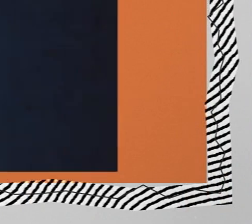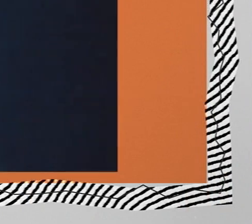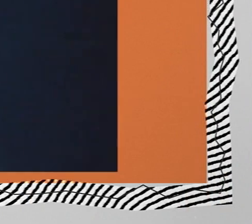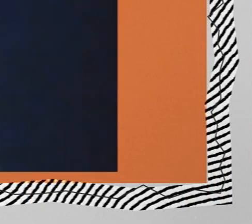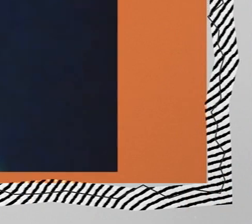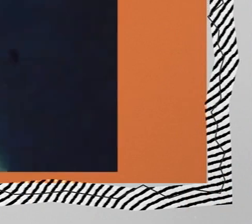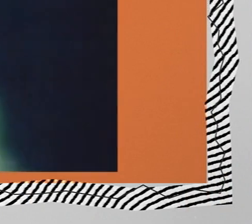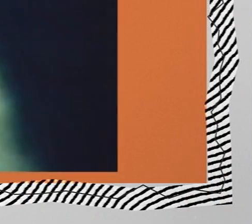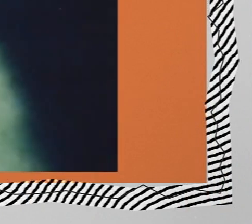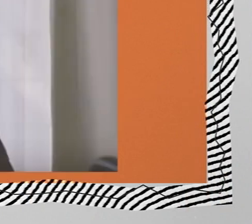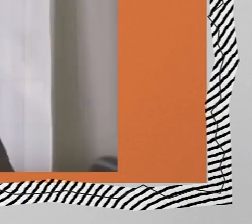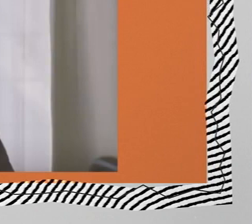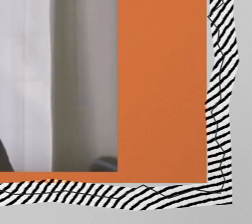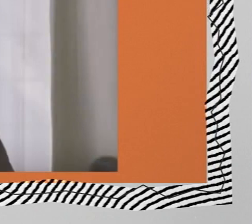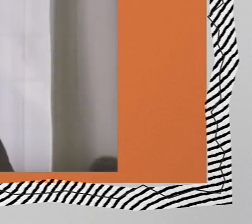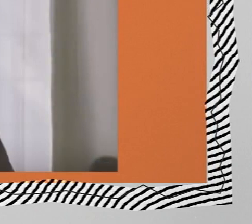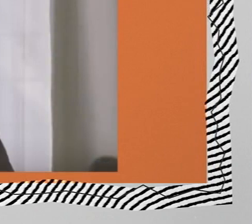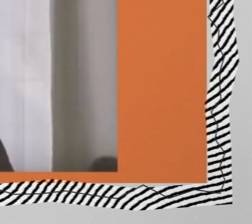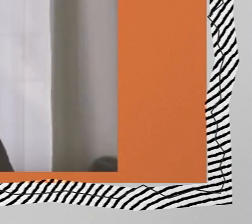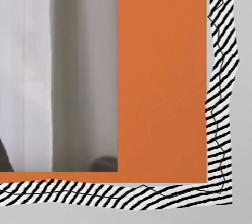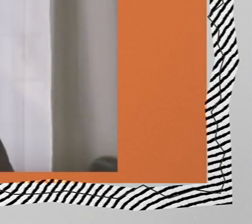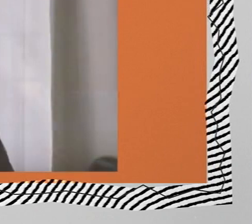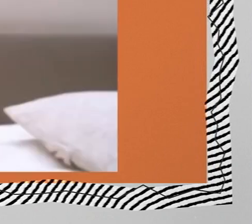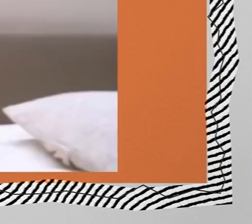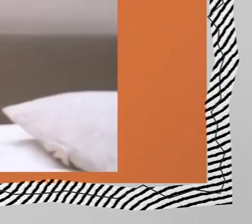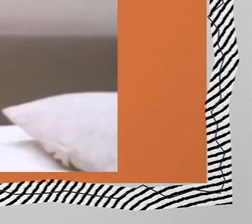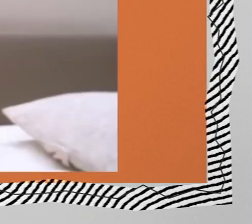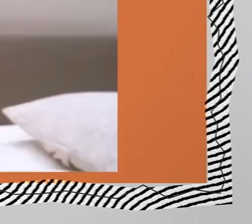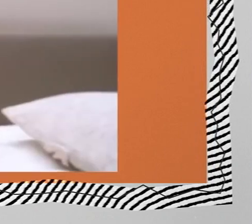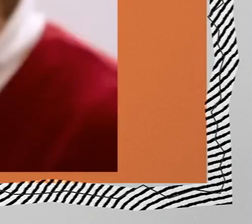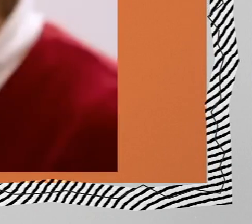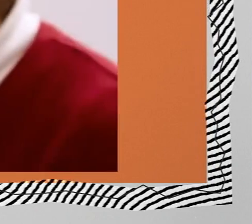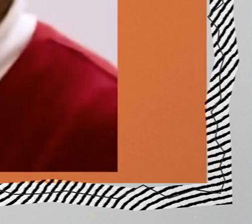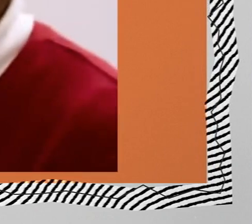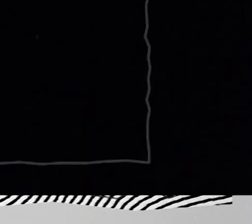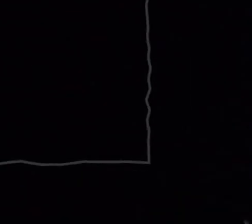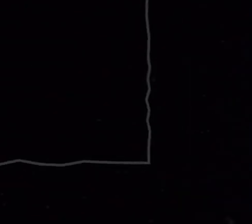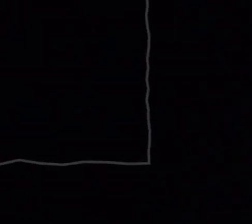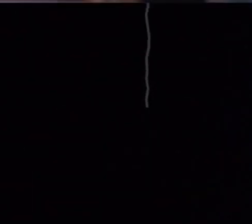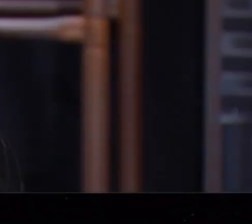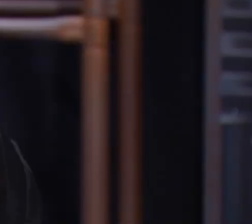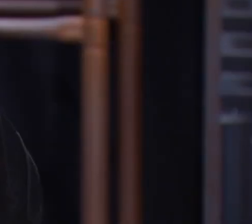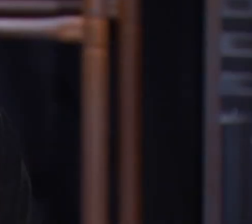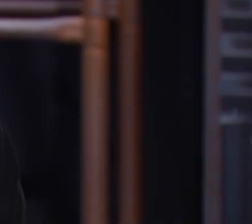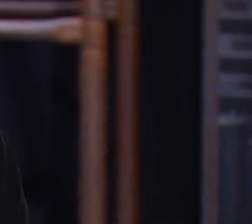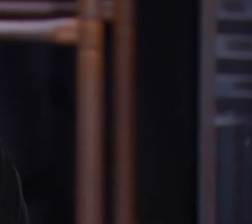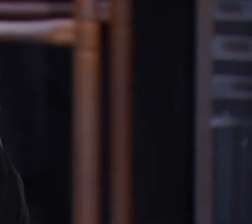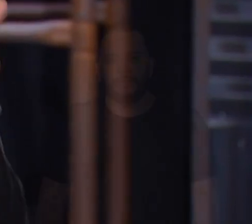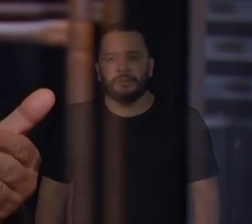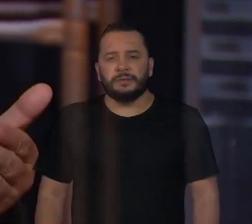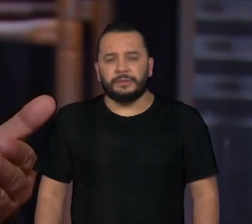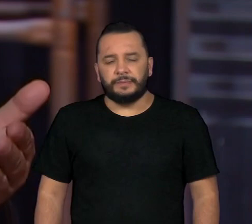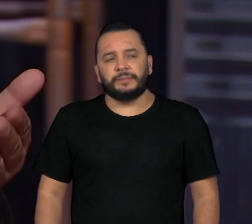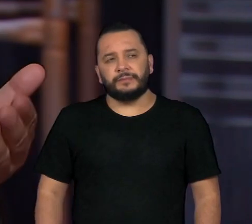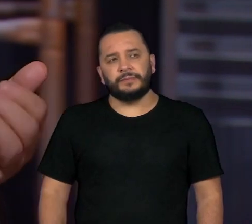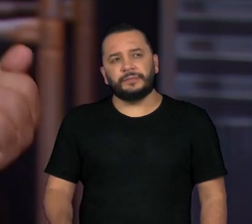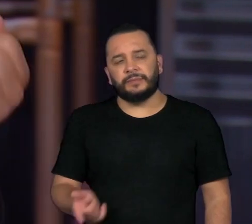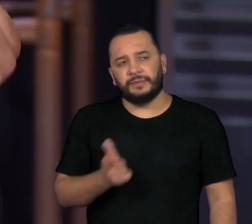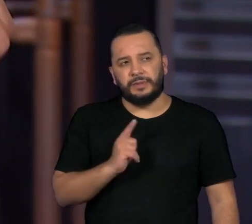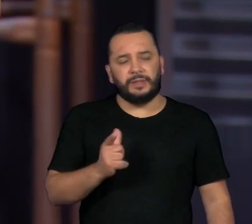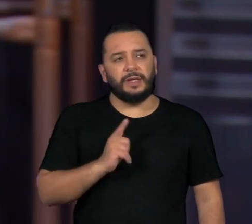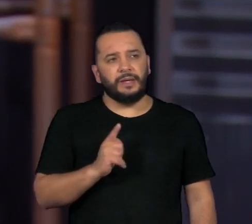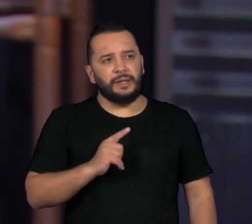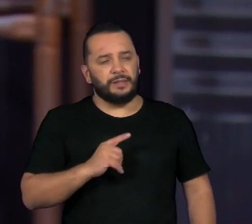is true. There are really people who could benefit. Can't wait to see what's going to happen. Tem um número extraordinário